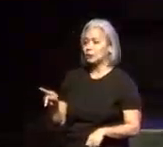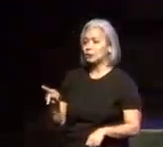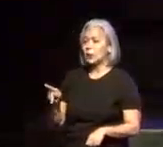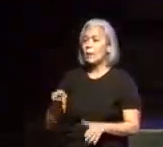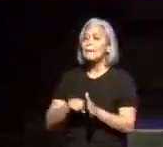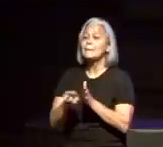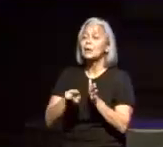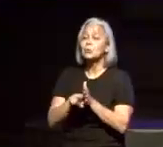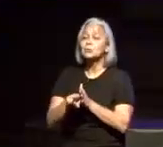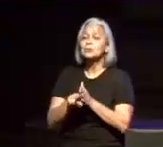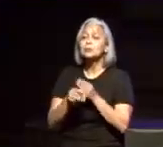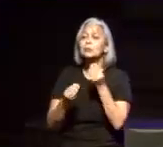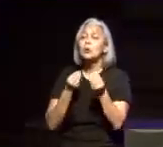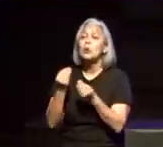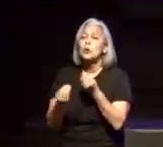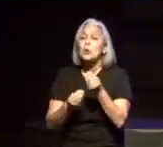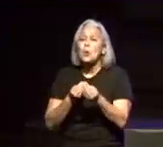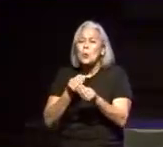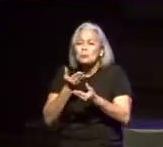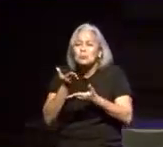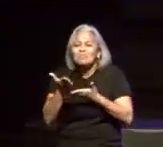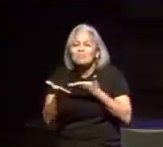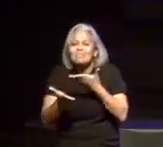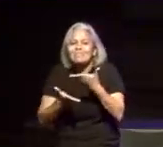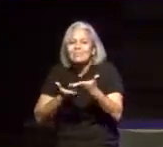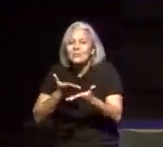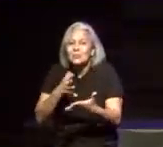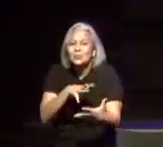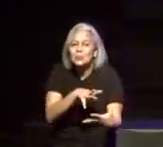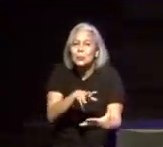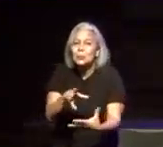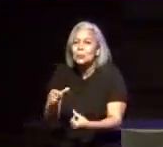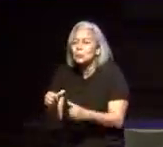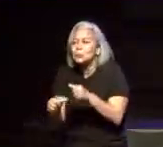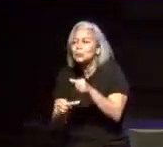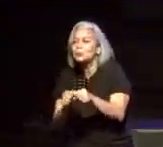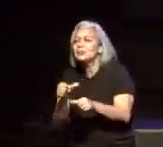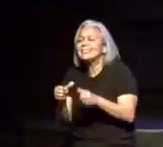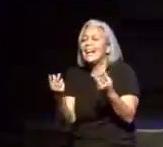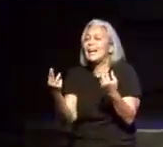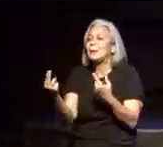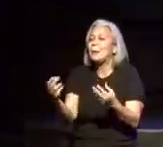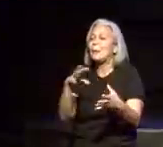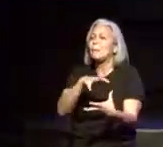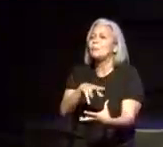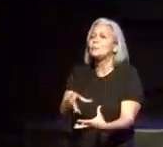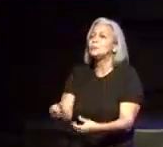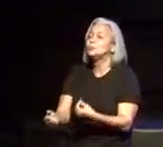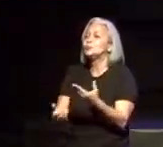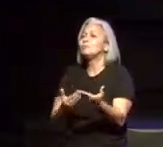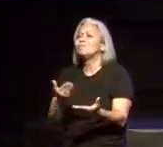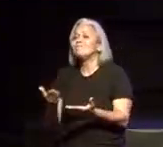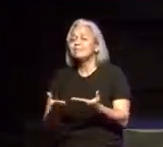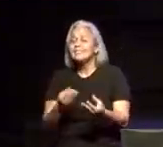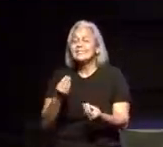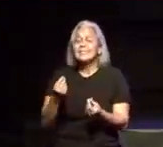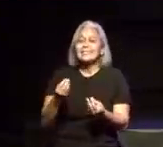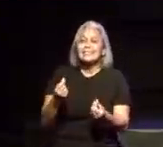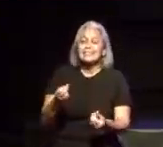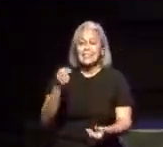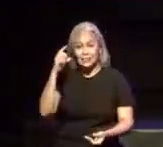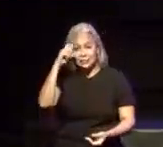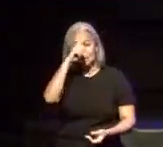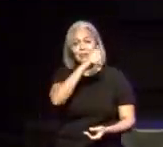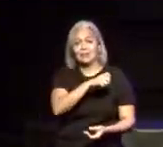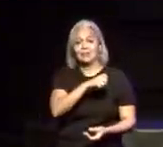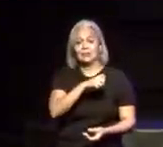e eu não acho que seja fácil responder essa pergunta. Você sabe que nós temos já uma ideia a respeito disso aqui, como que a gente faz. Mas eu não vou